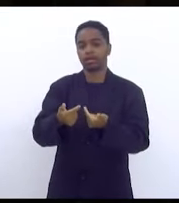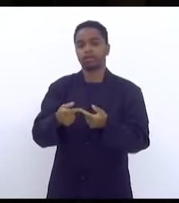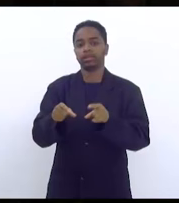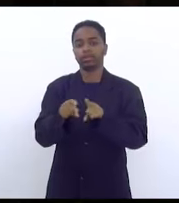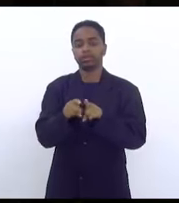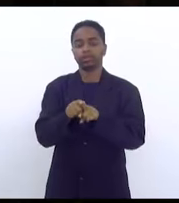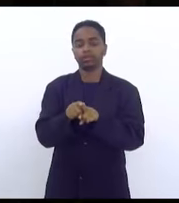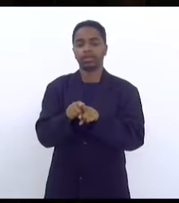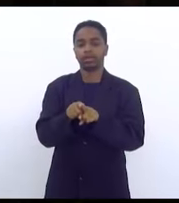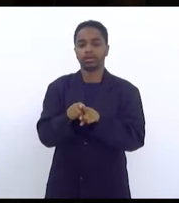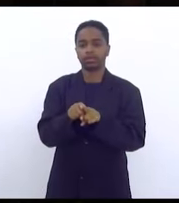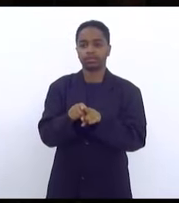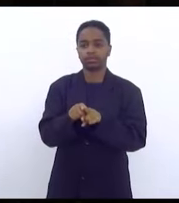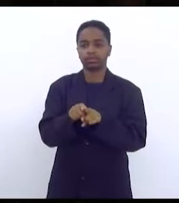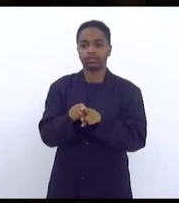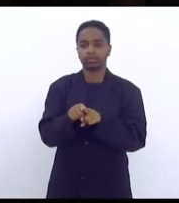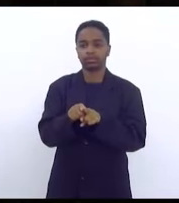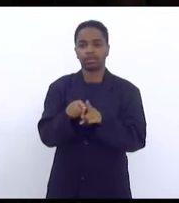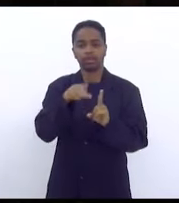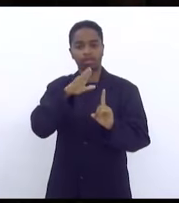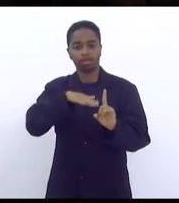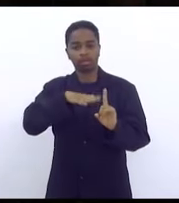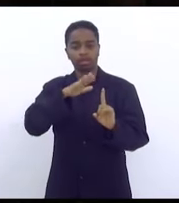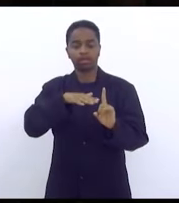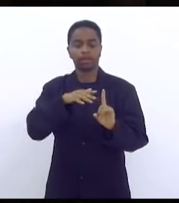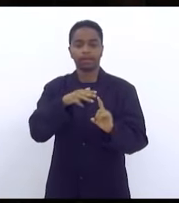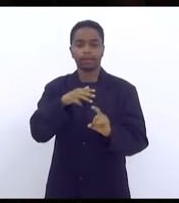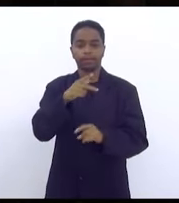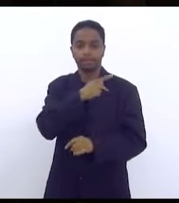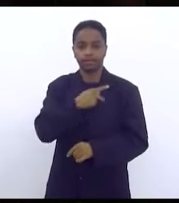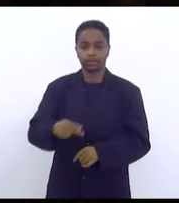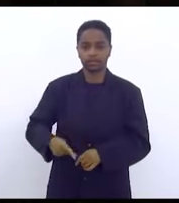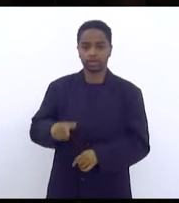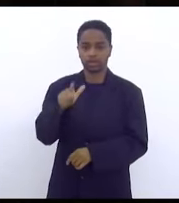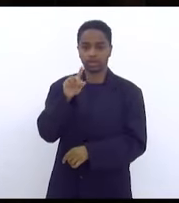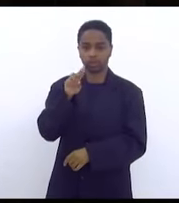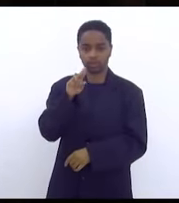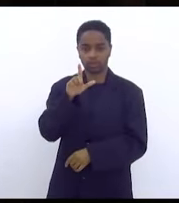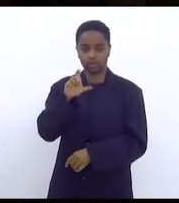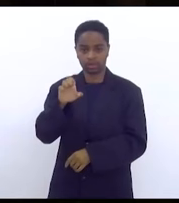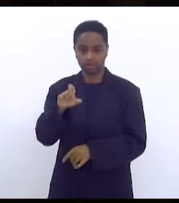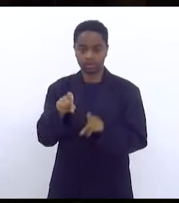bajulando o presidente Lula, ele agora resolveu